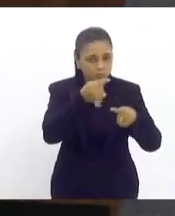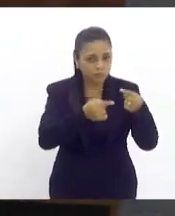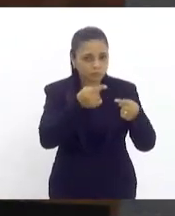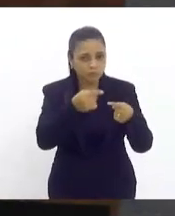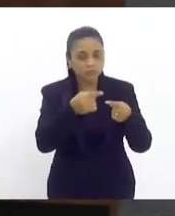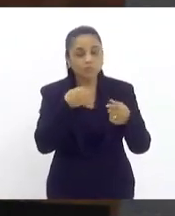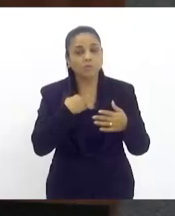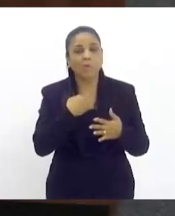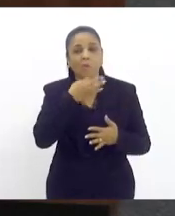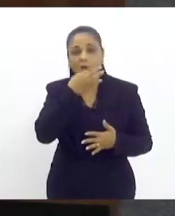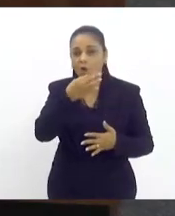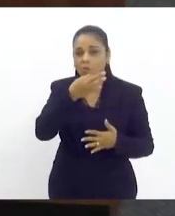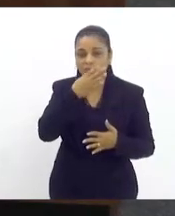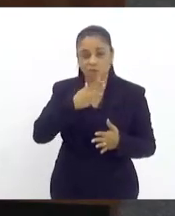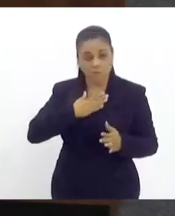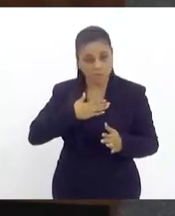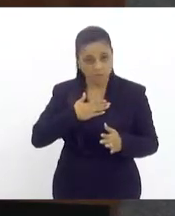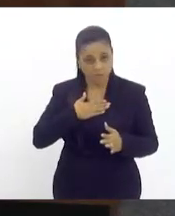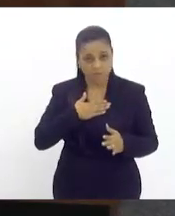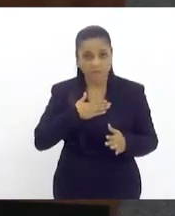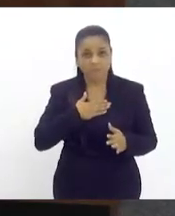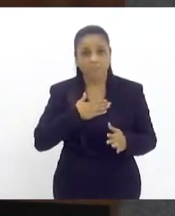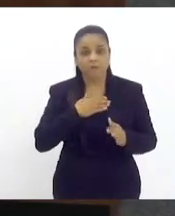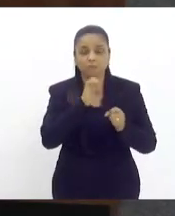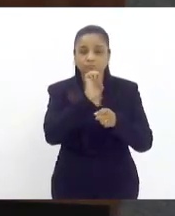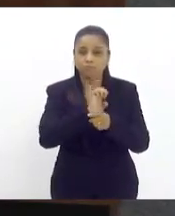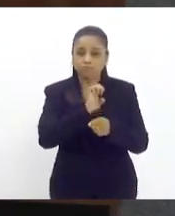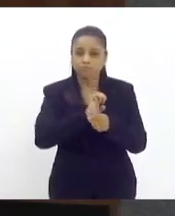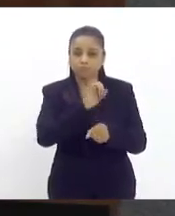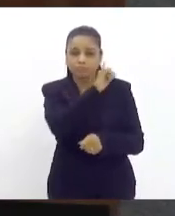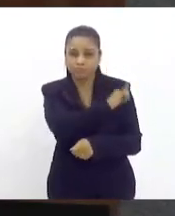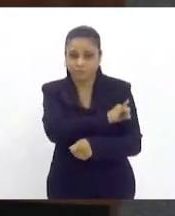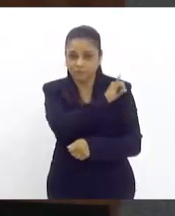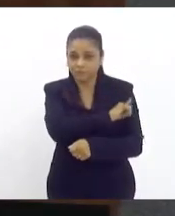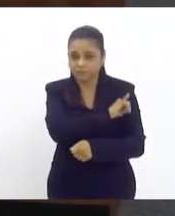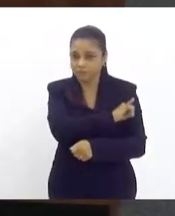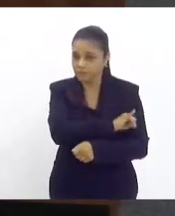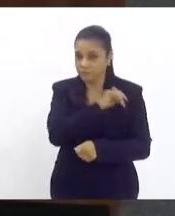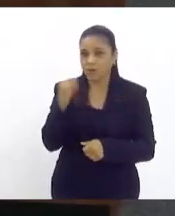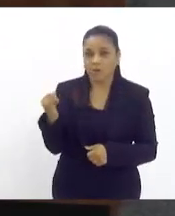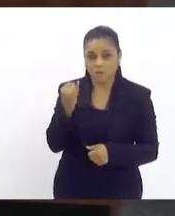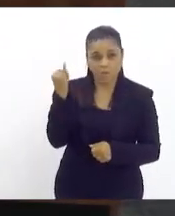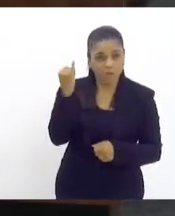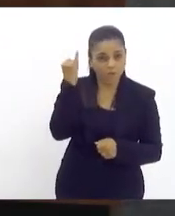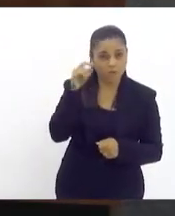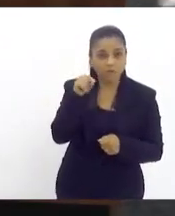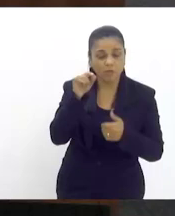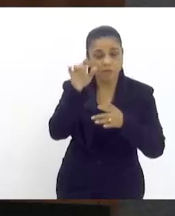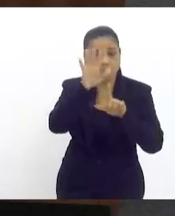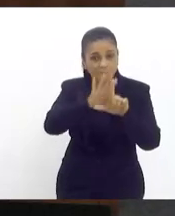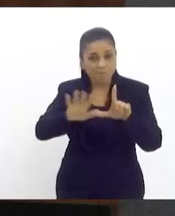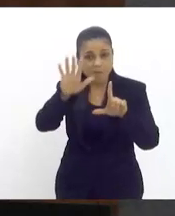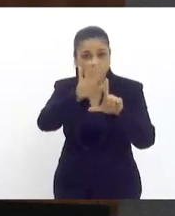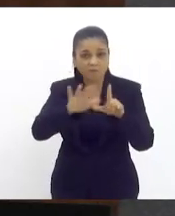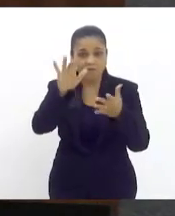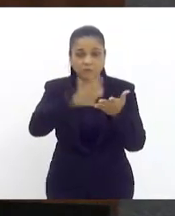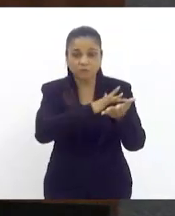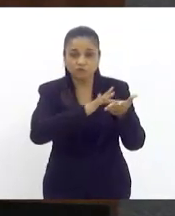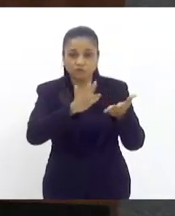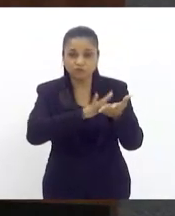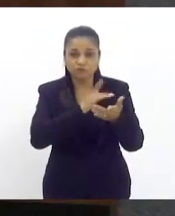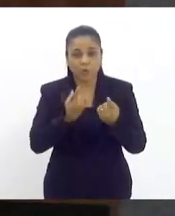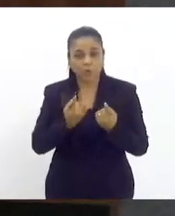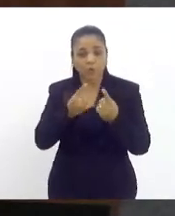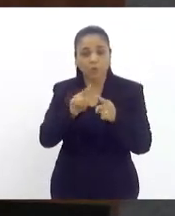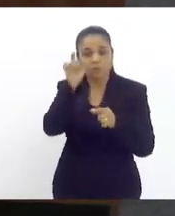considero relevante que o Estado do Rio de Janeiro tem uma plataforma digital sobre violência contra mulher